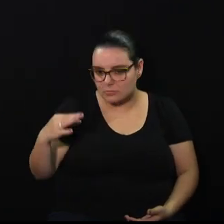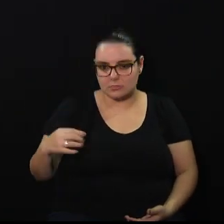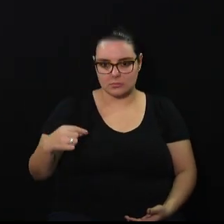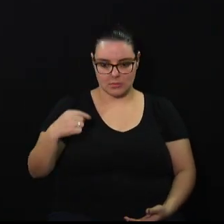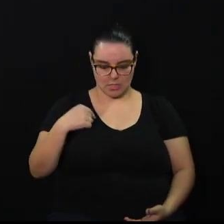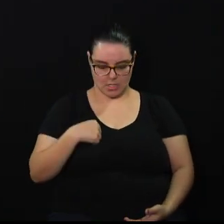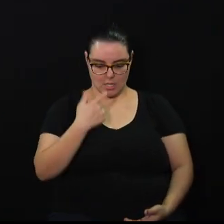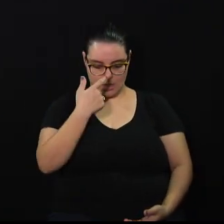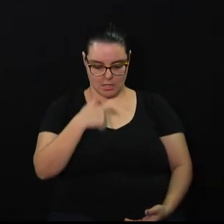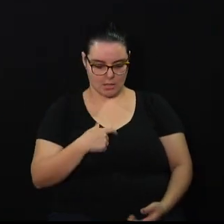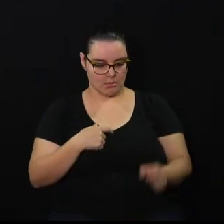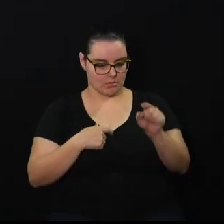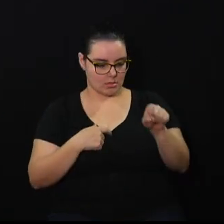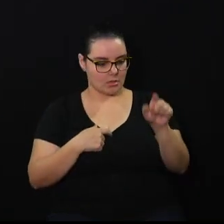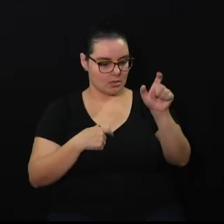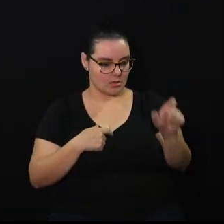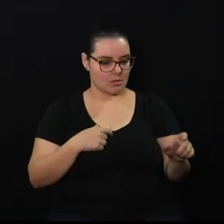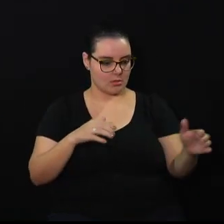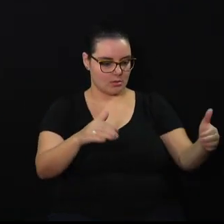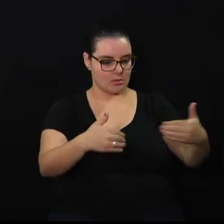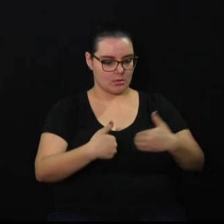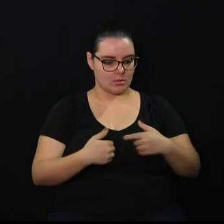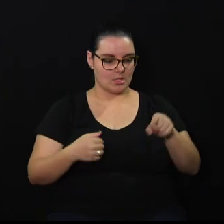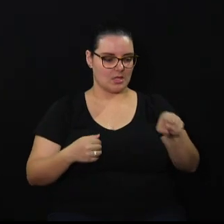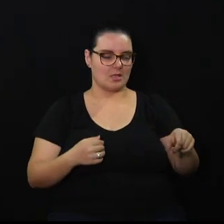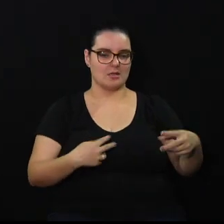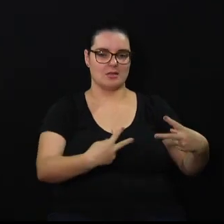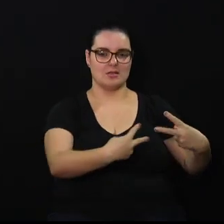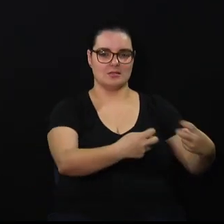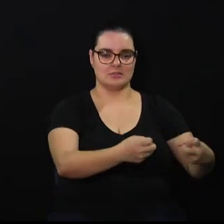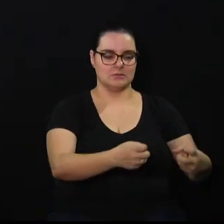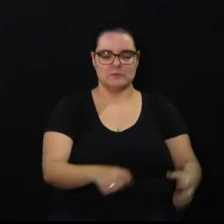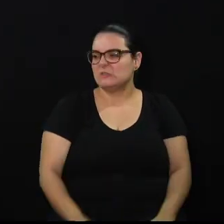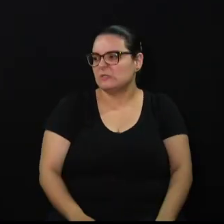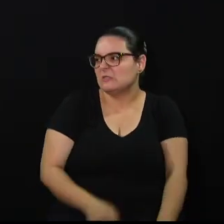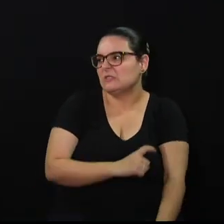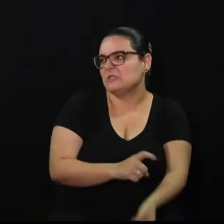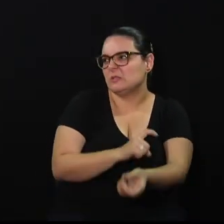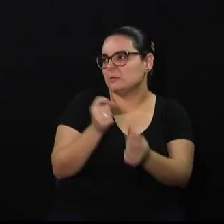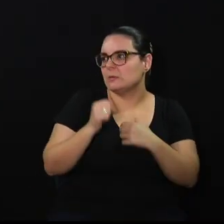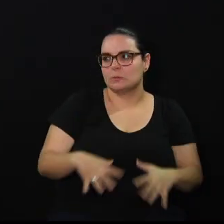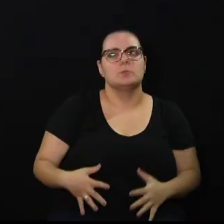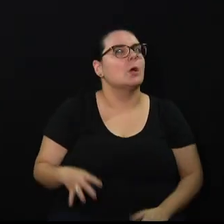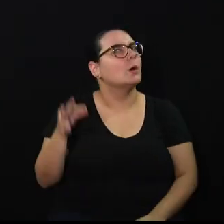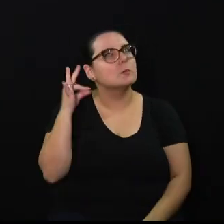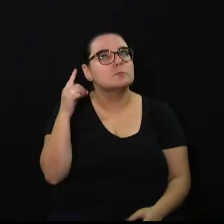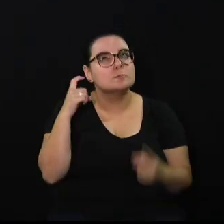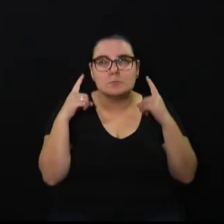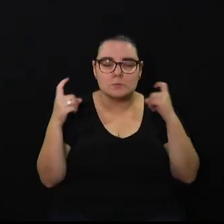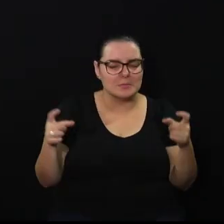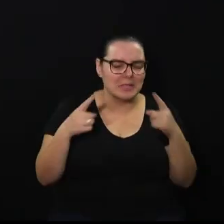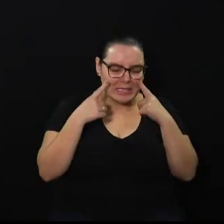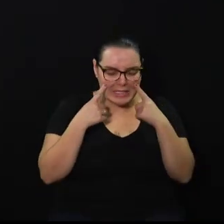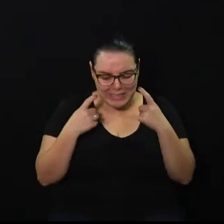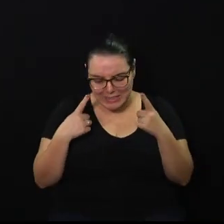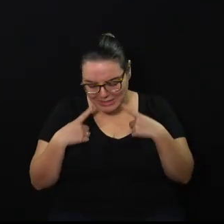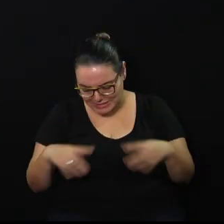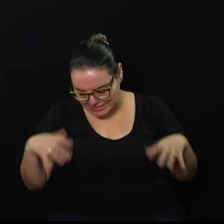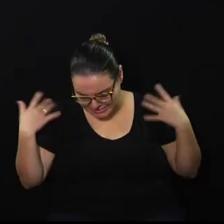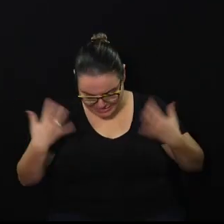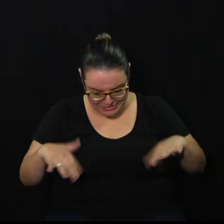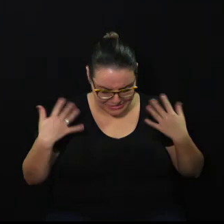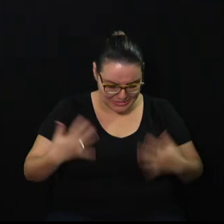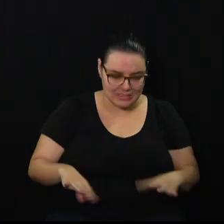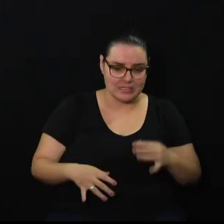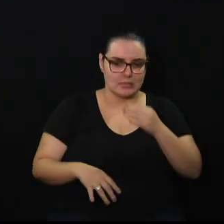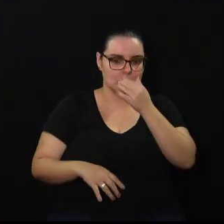autista ali junto mas ele já percebeu ele já está irritado já está irritado já chorando a gente está